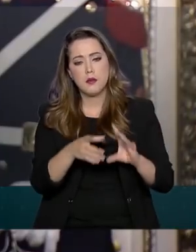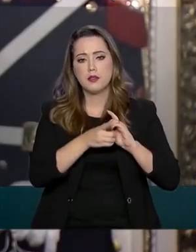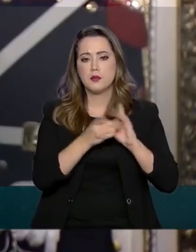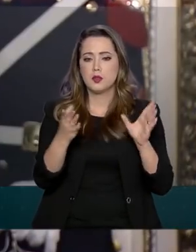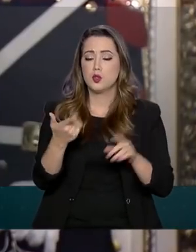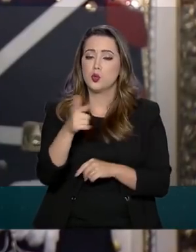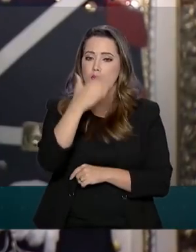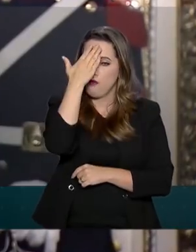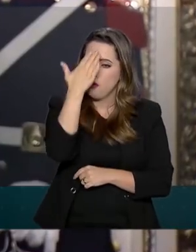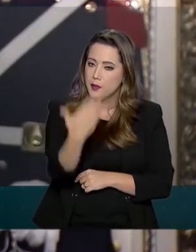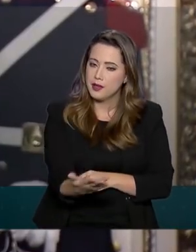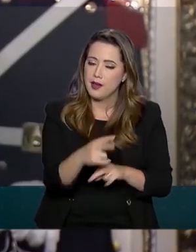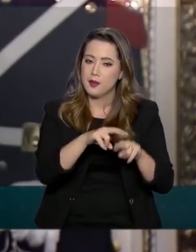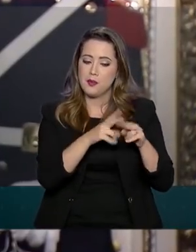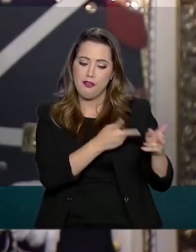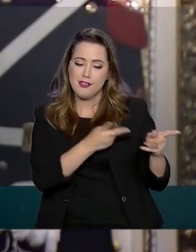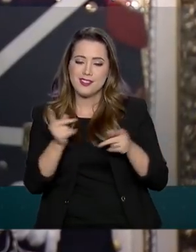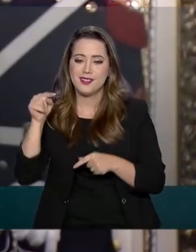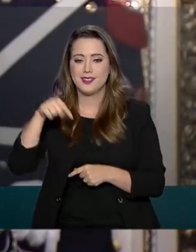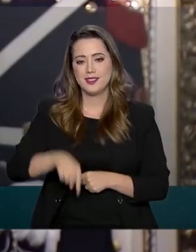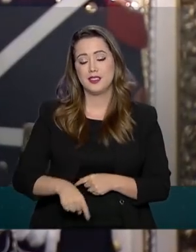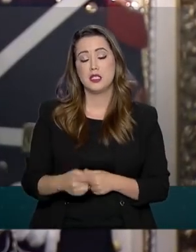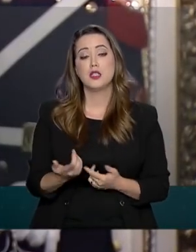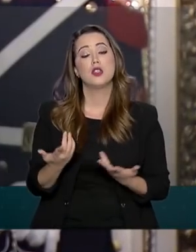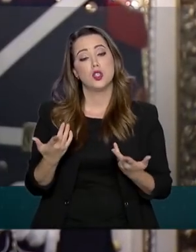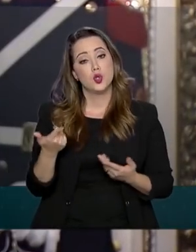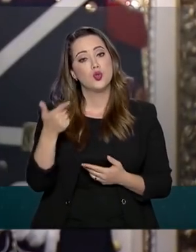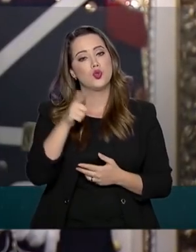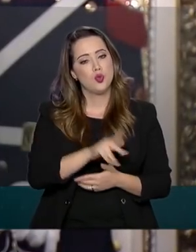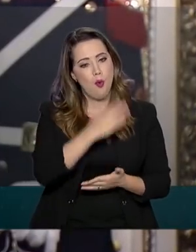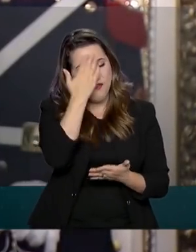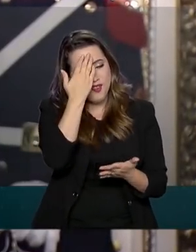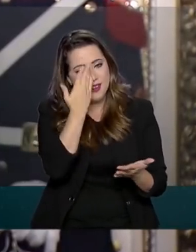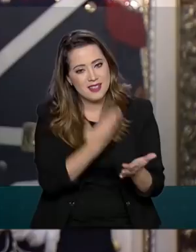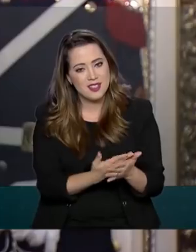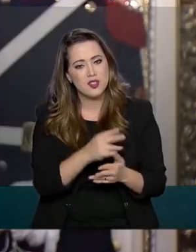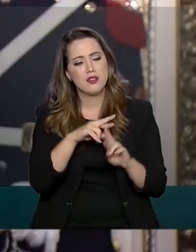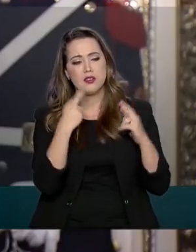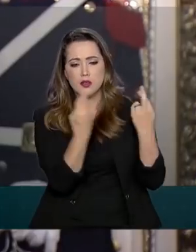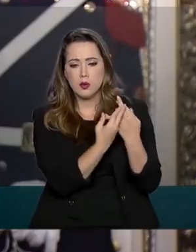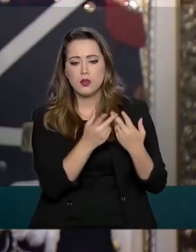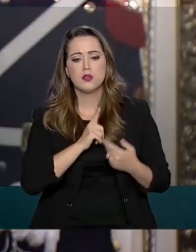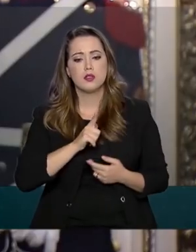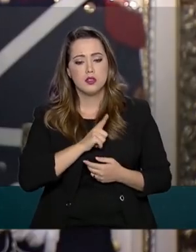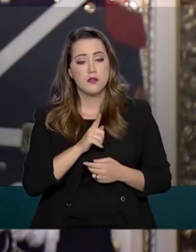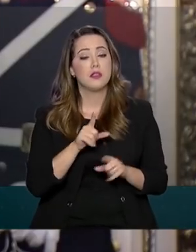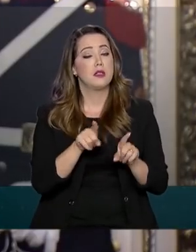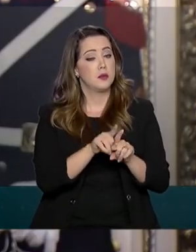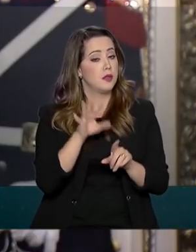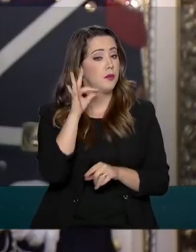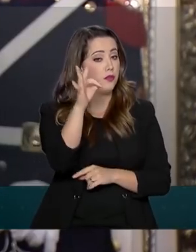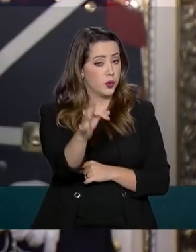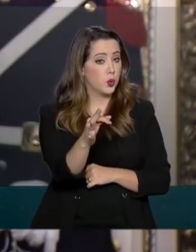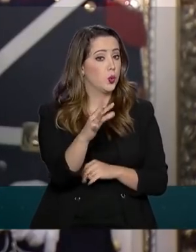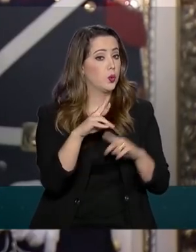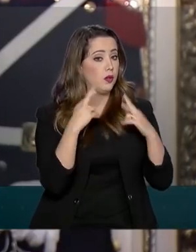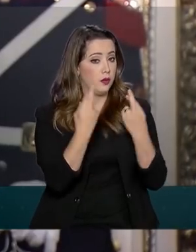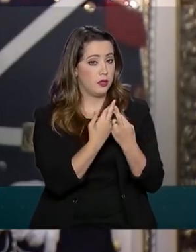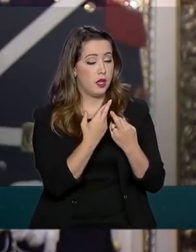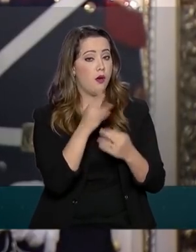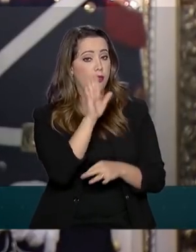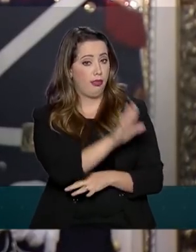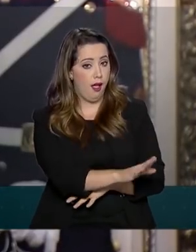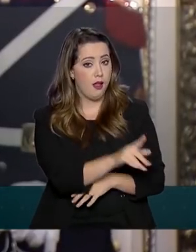Novamente, obrigado pela sua visita. Realmente estou convencido de que estas reuniões que nós tivemos e as próximas que teremos à